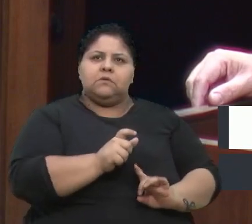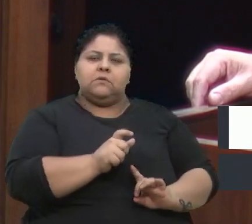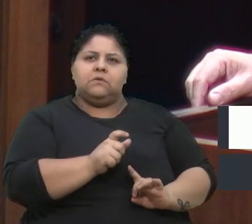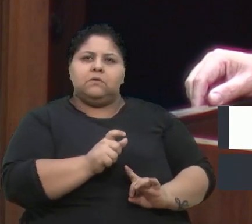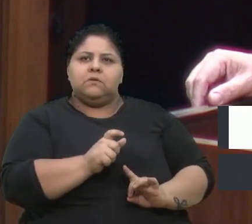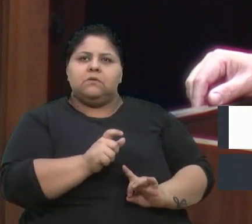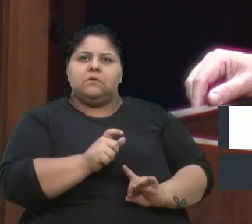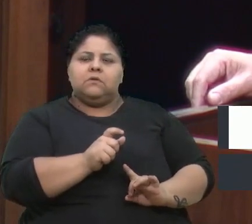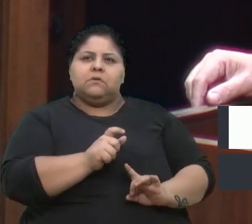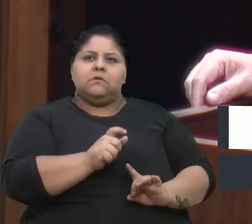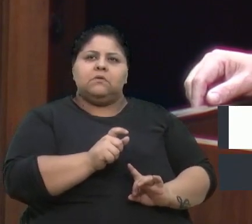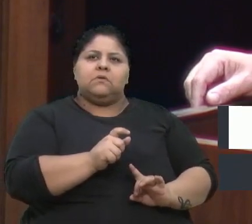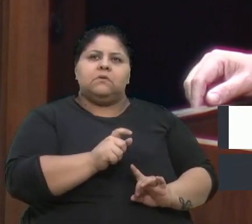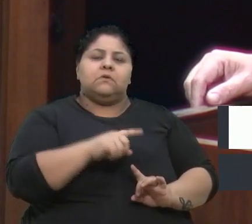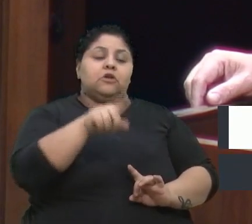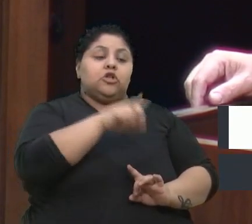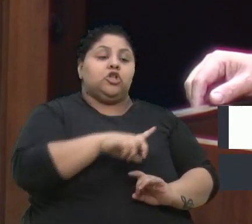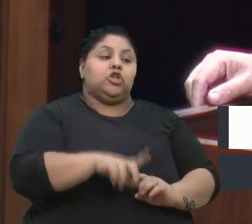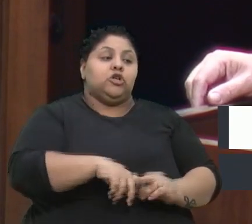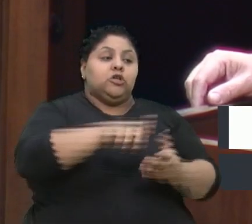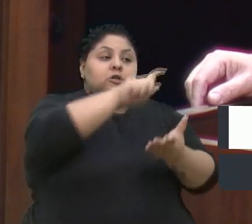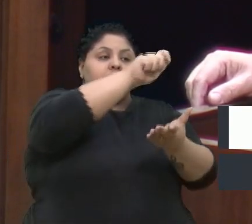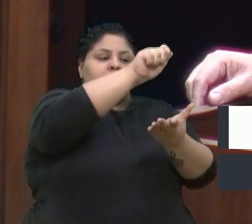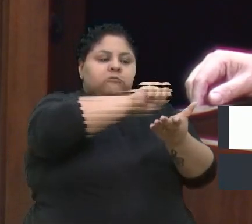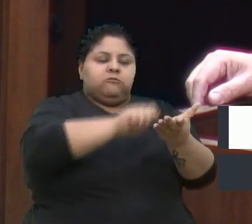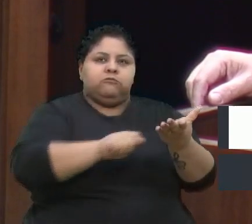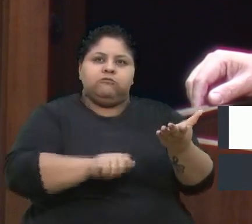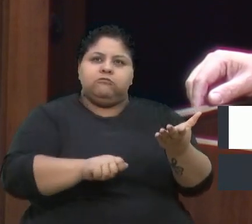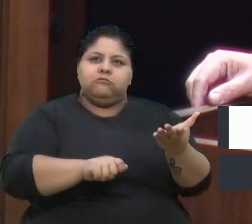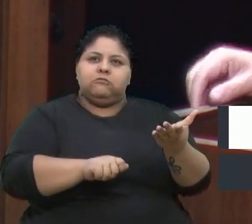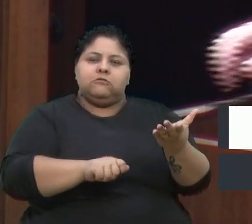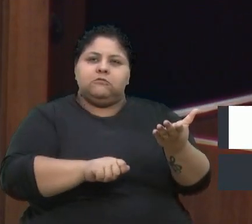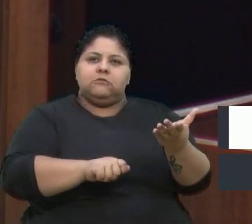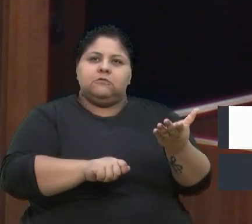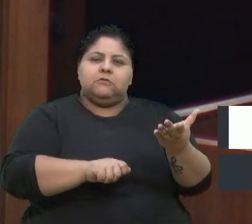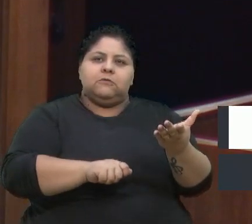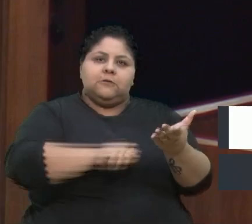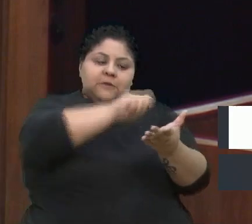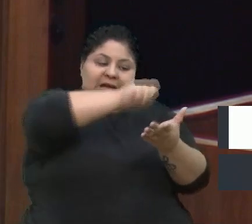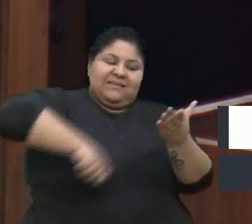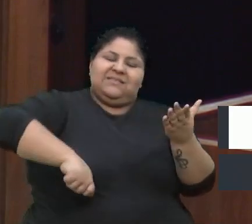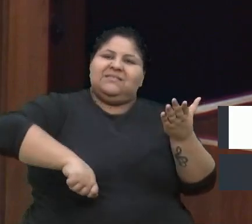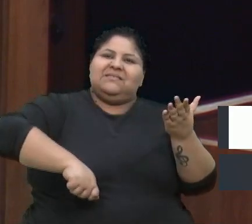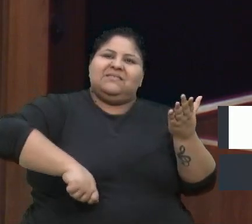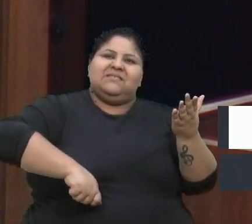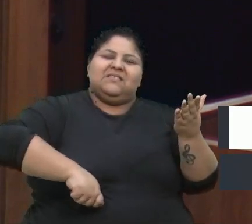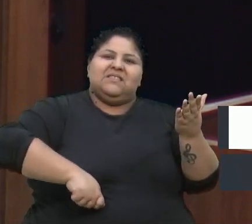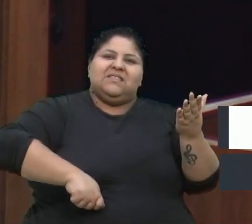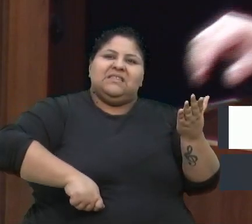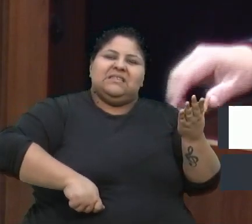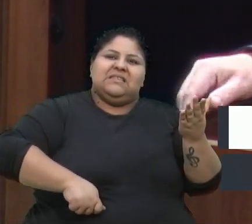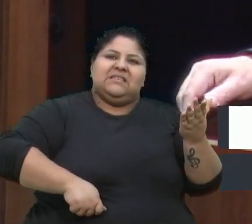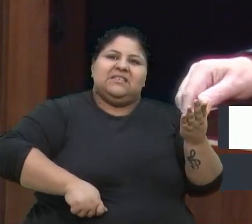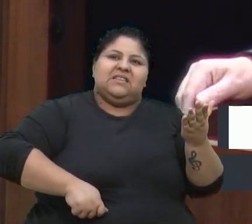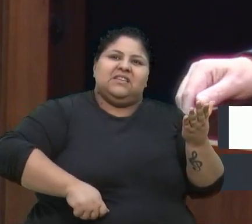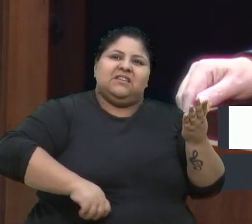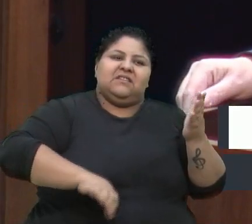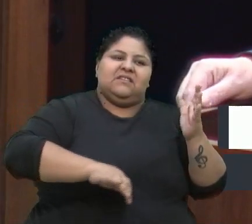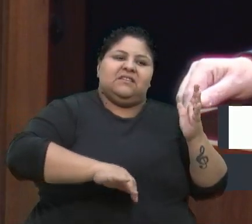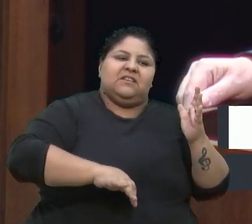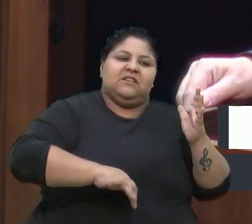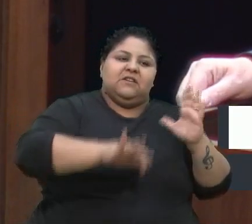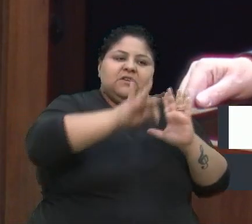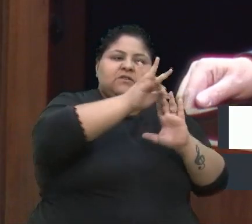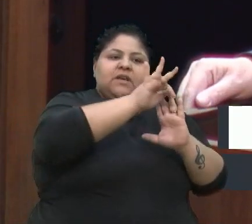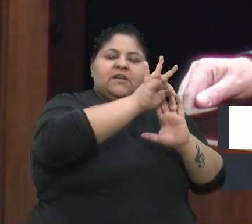Nós assinamos, então, o termo de adoção da Praça Monteiro